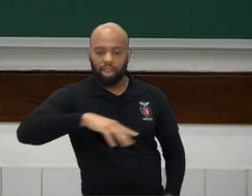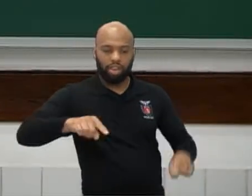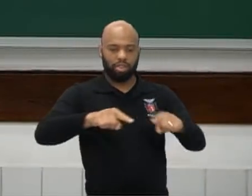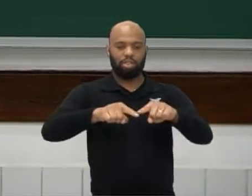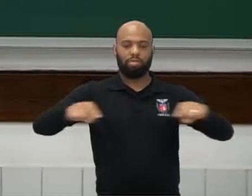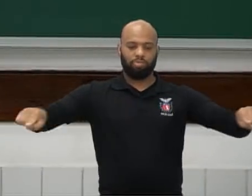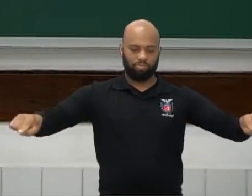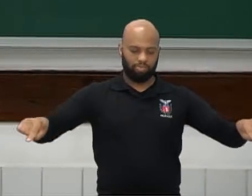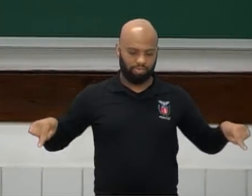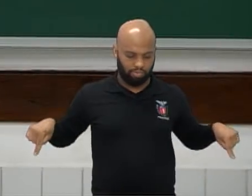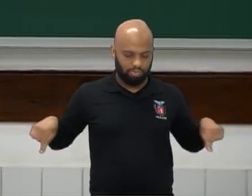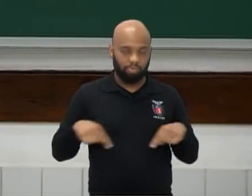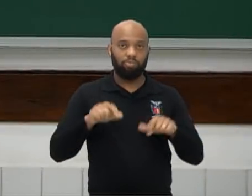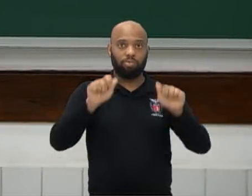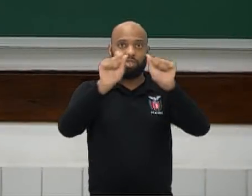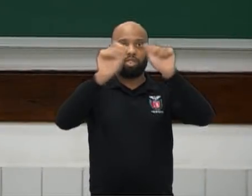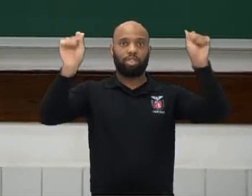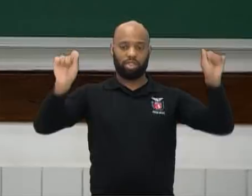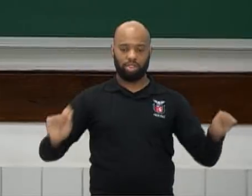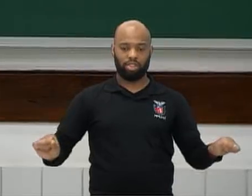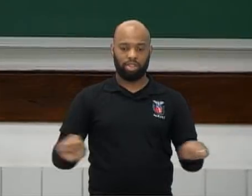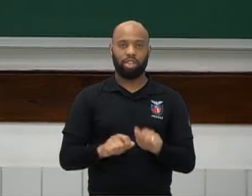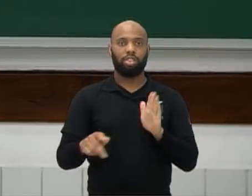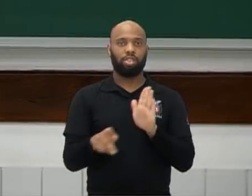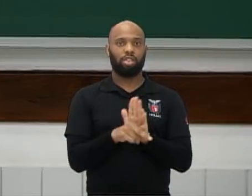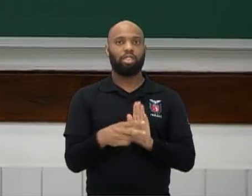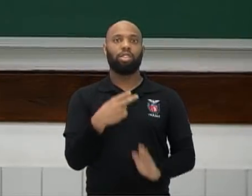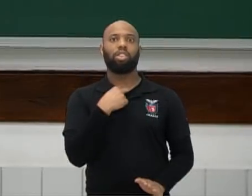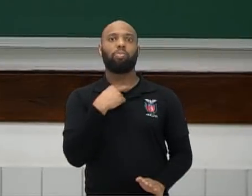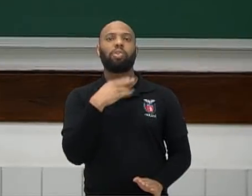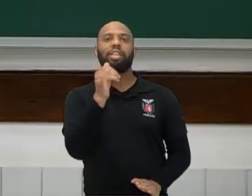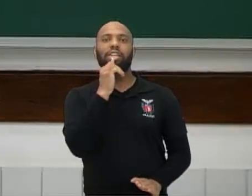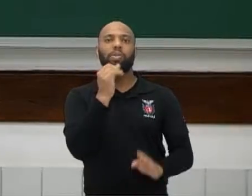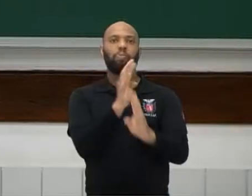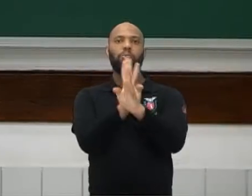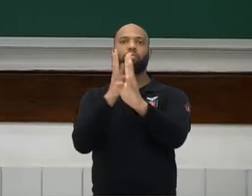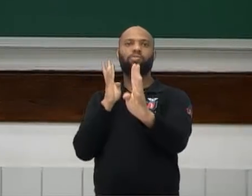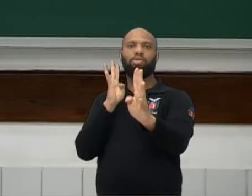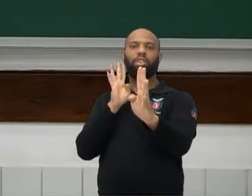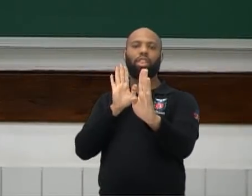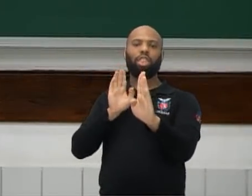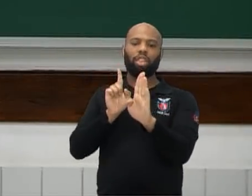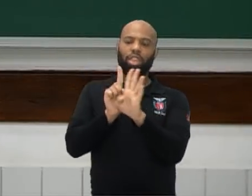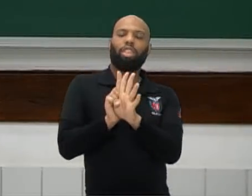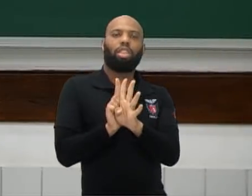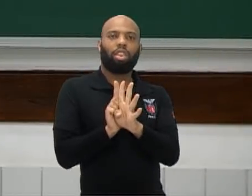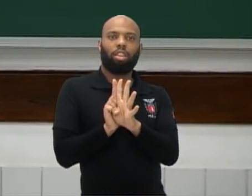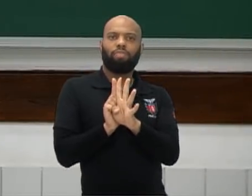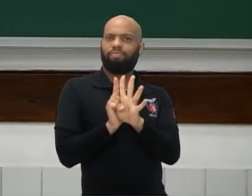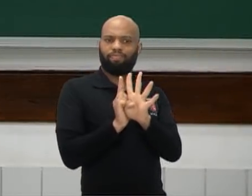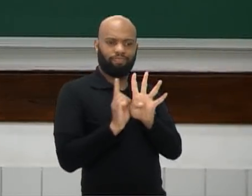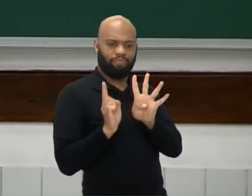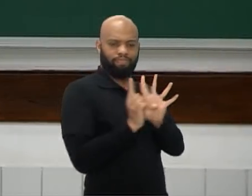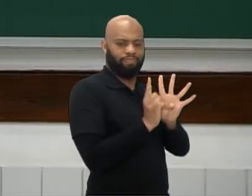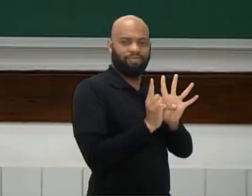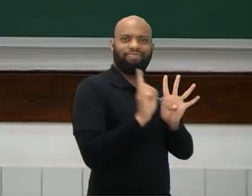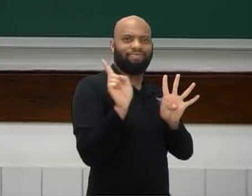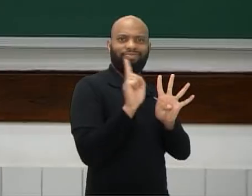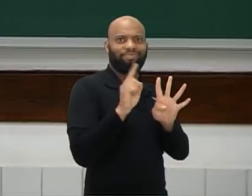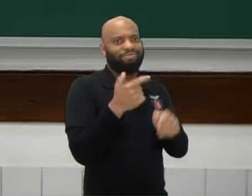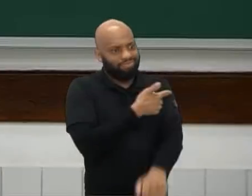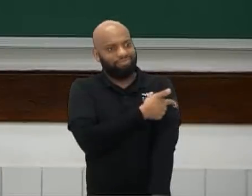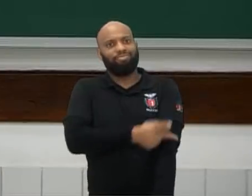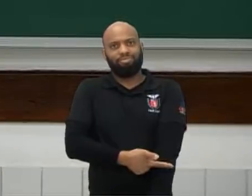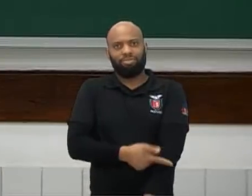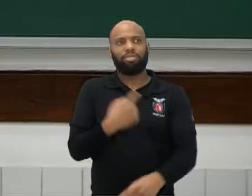redor delas, que é delas. Você não pode chegar numa fila e encostar na pessoa da frente. Isso não é uma questão de saúde pública, pessoal, isso é uma questão de